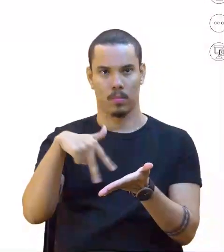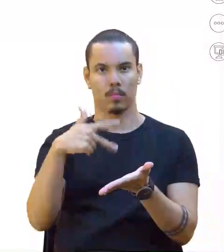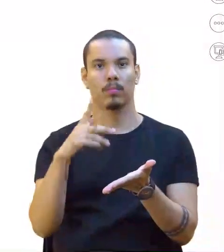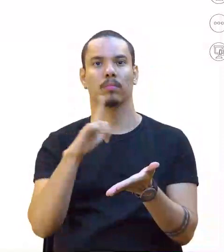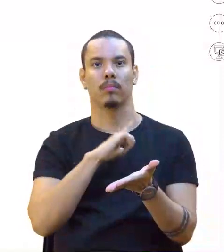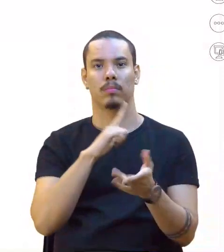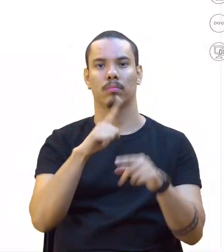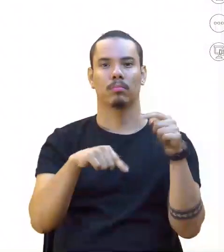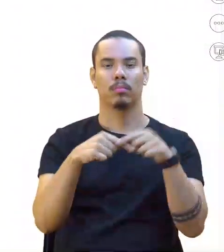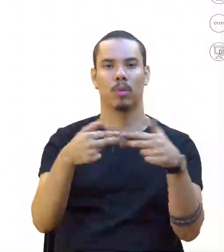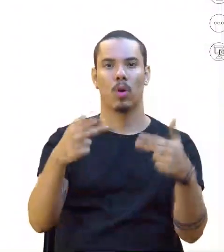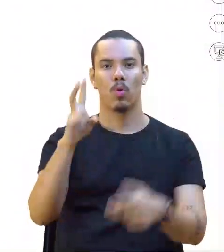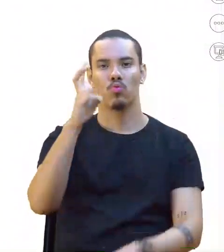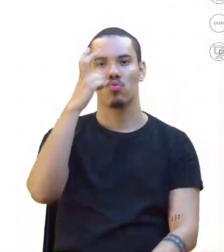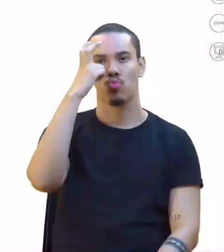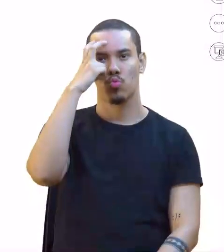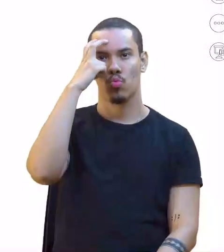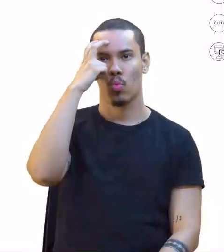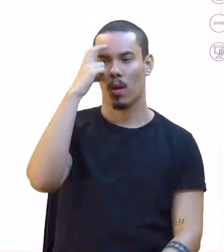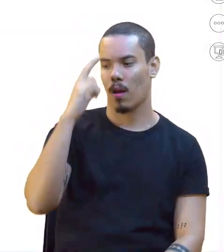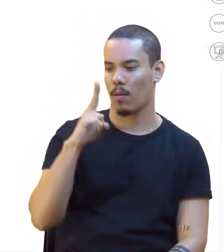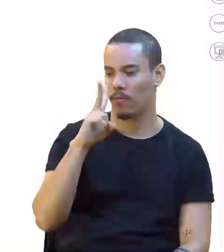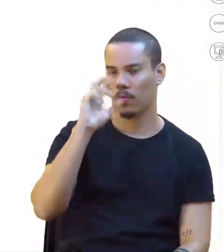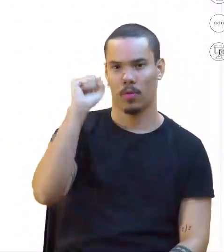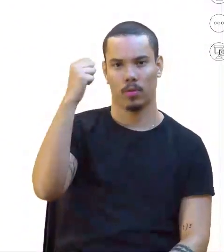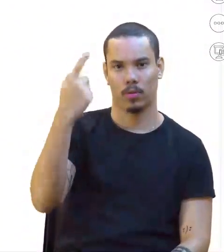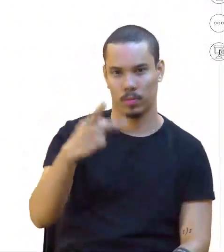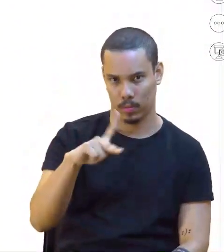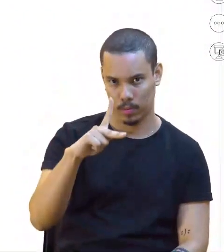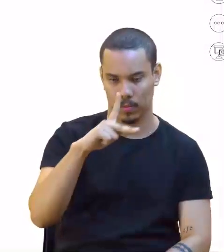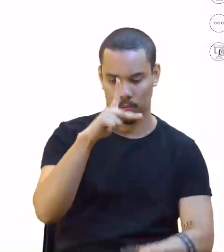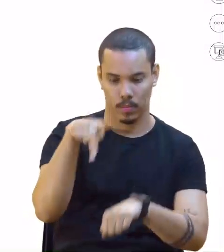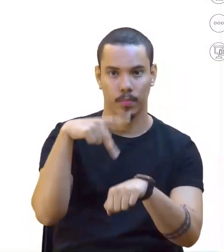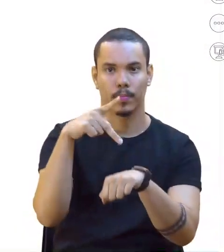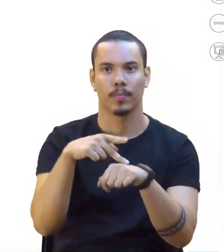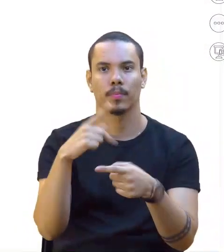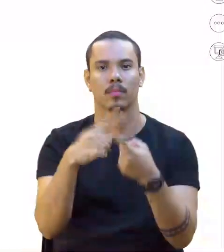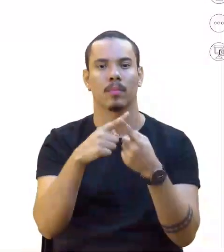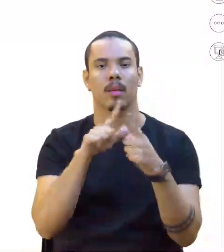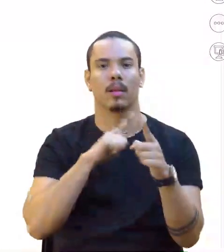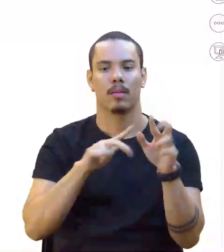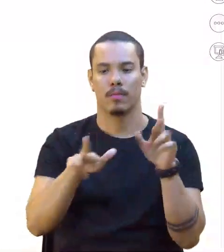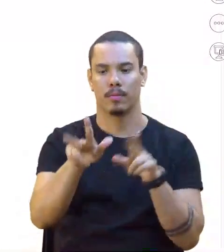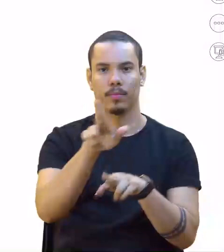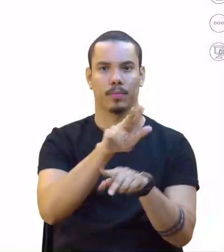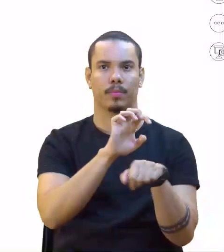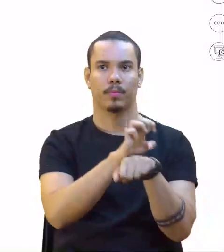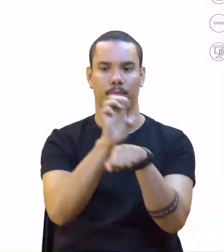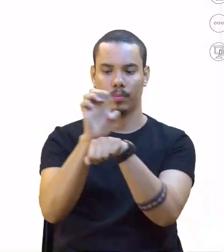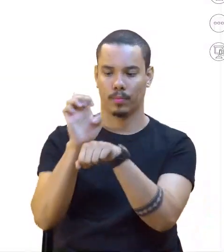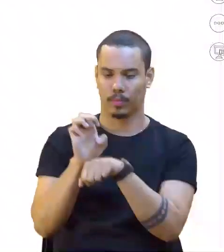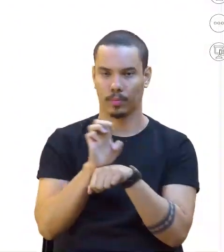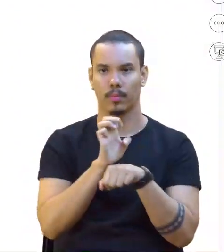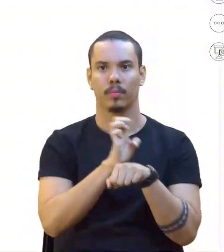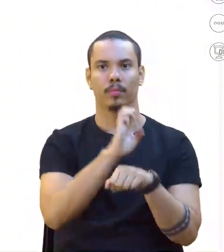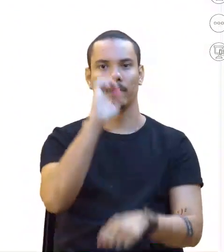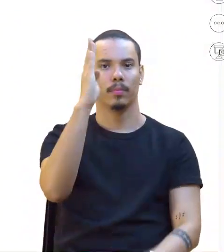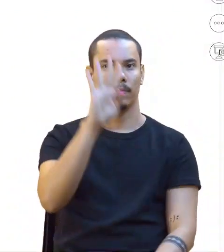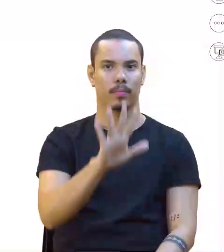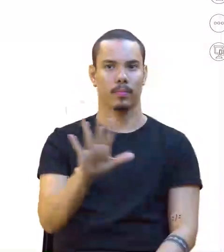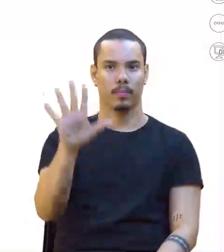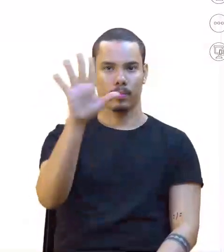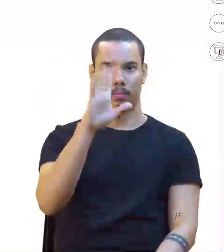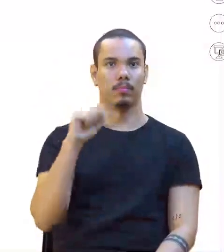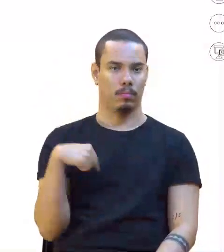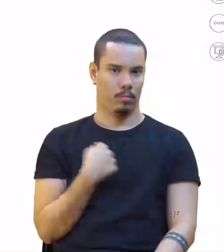cultura popular ela é tão forte, né, no nosso país. Em vários estados do nosso Brasil aí nós